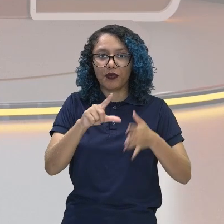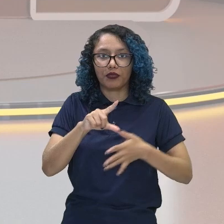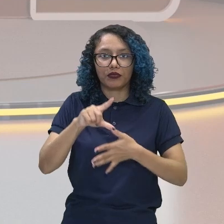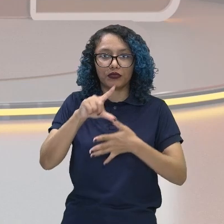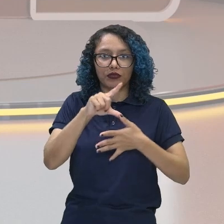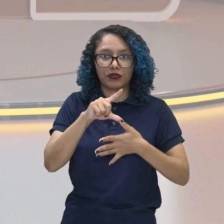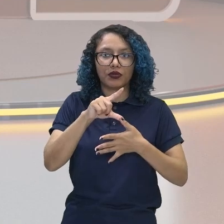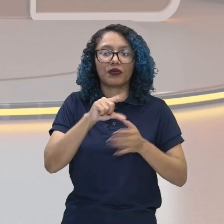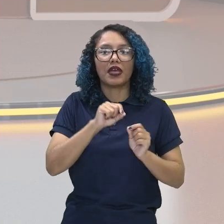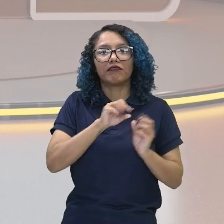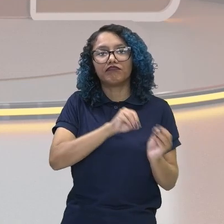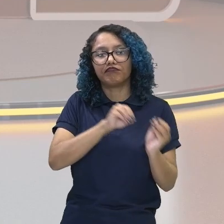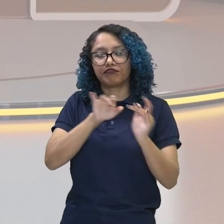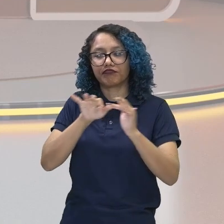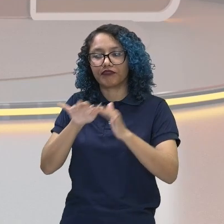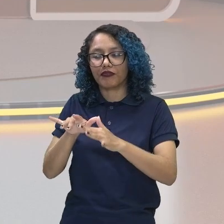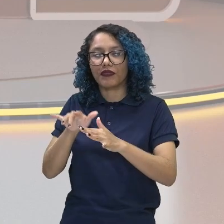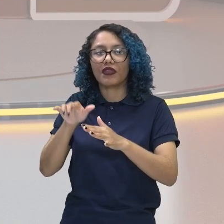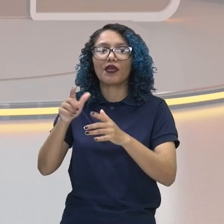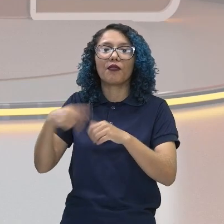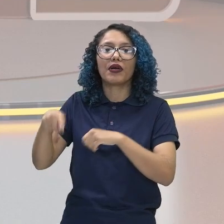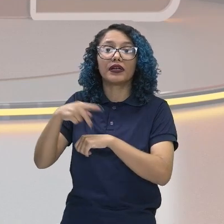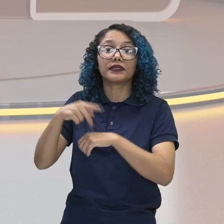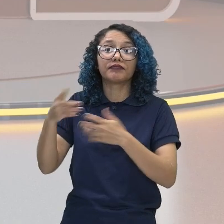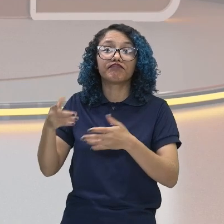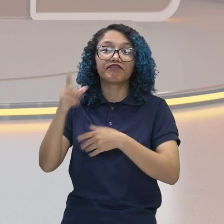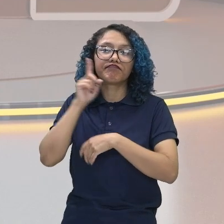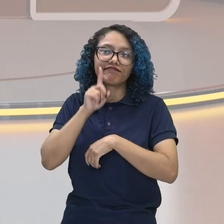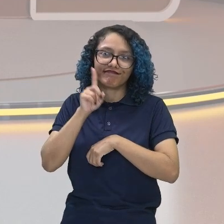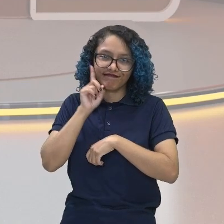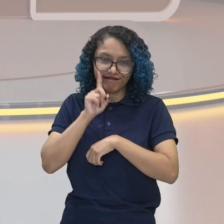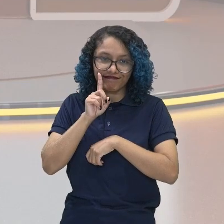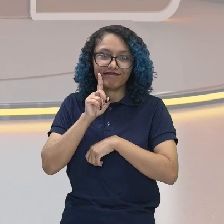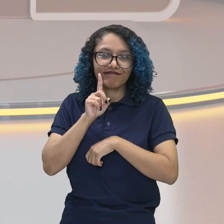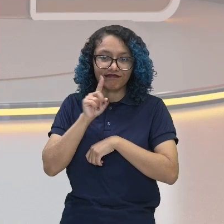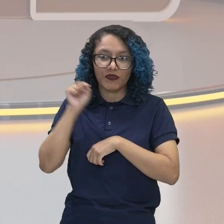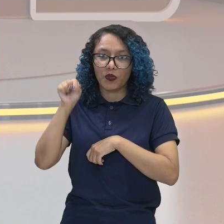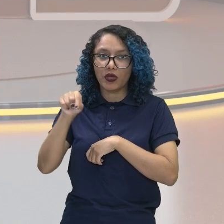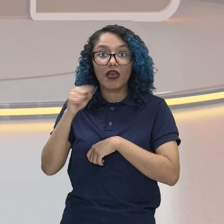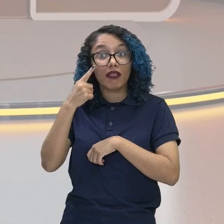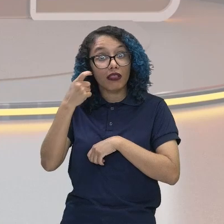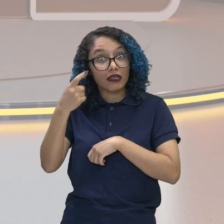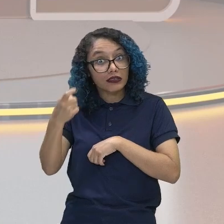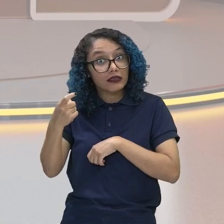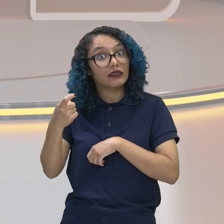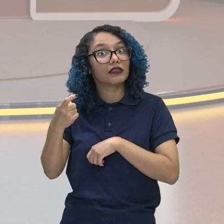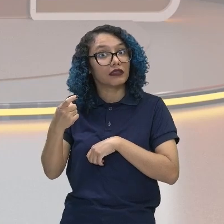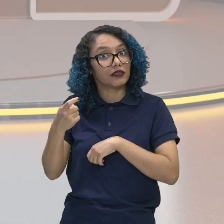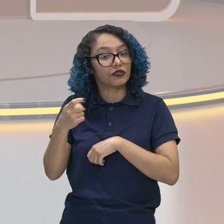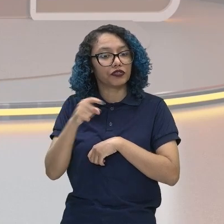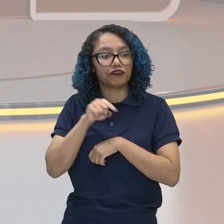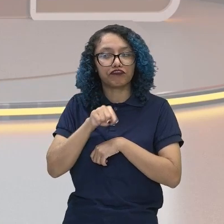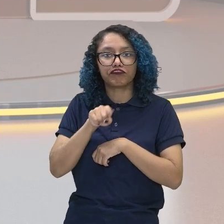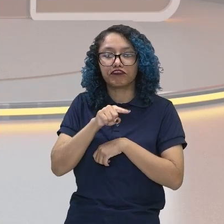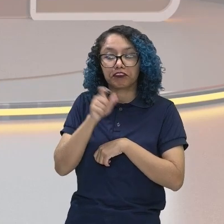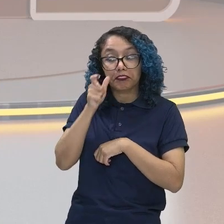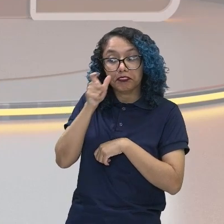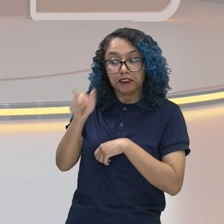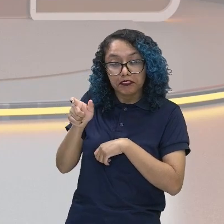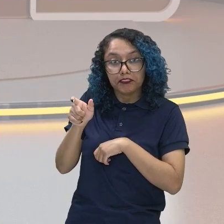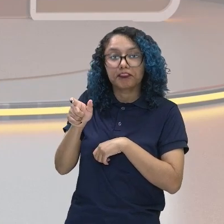país, no caso dos Estados Unidos da América, que acaba realmente chamando muito a atenção. Então, a gente observa que